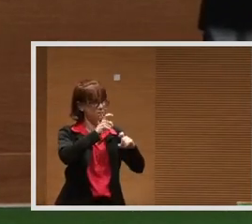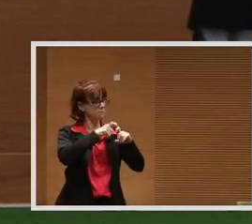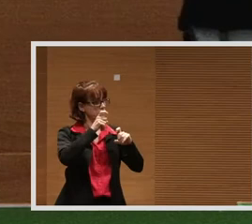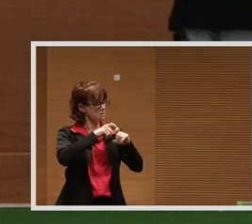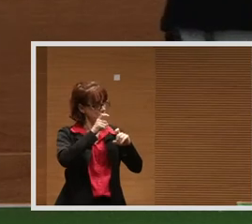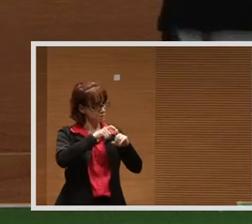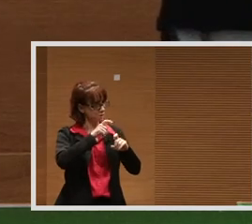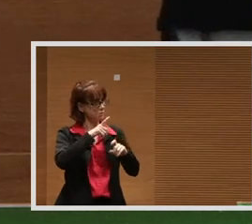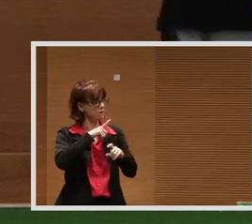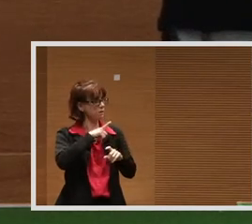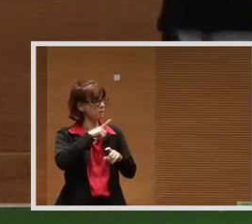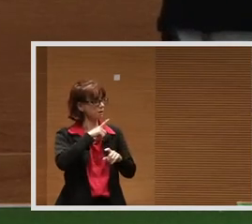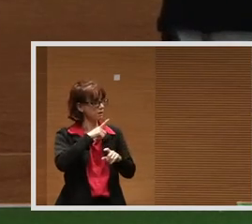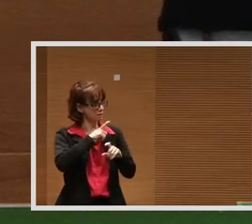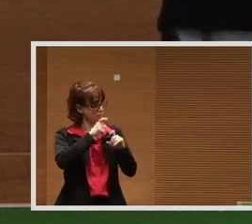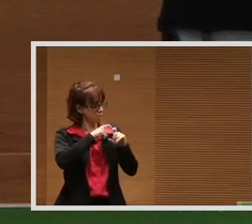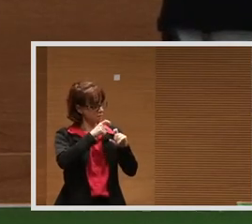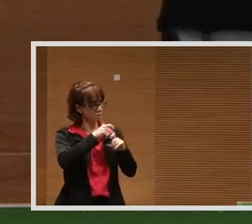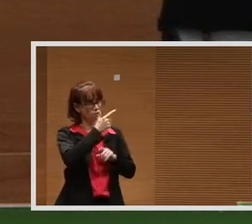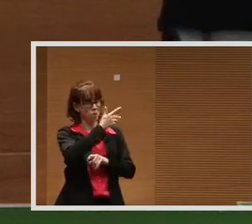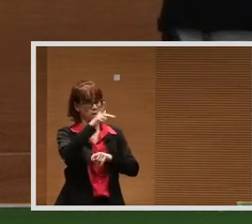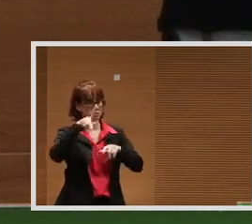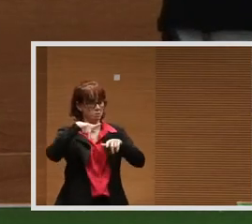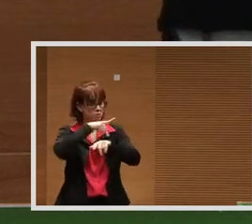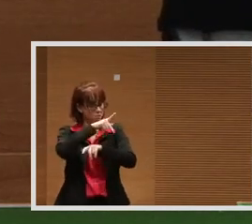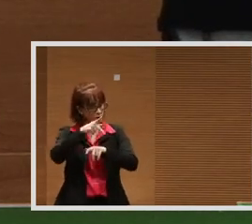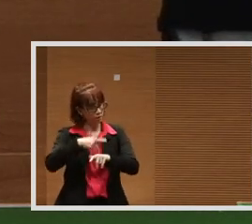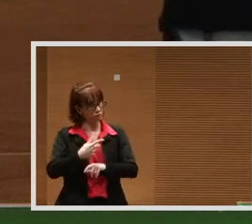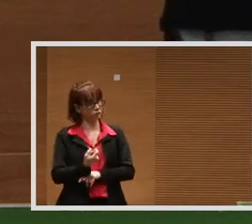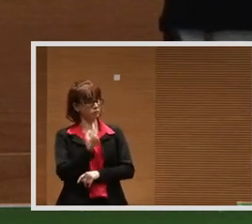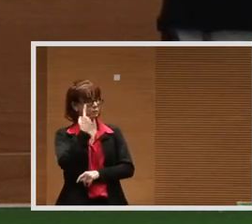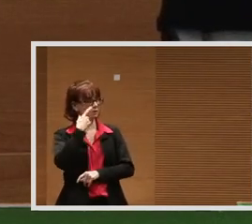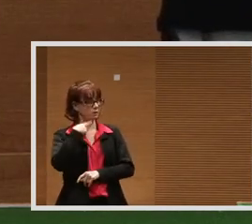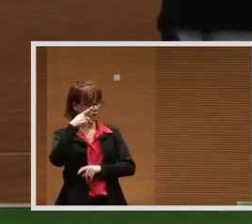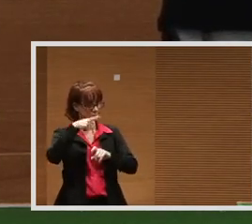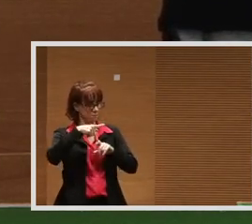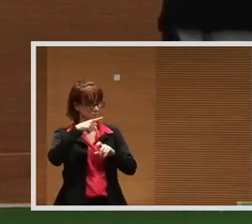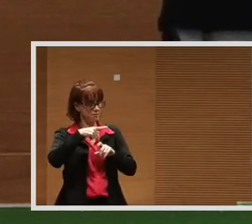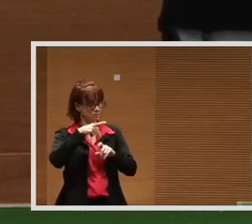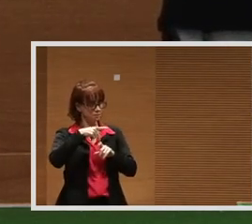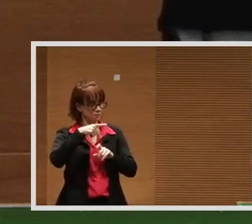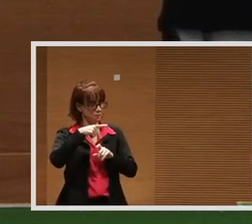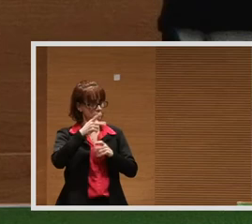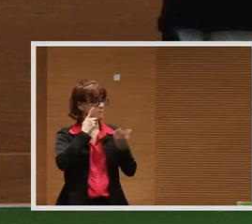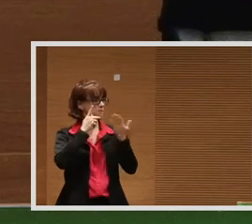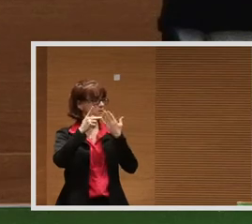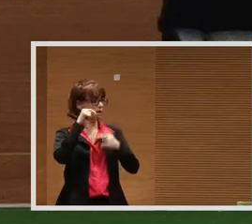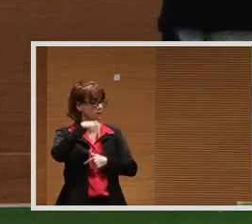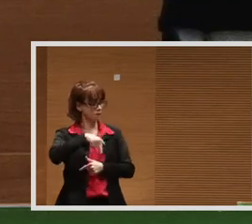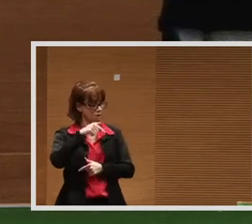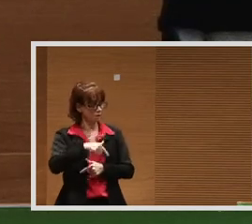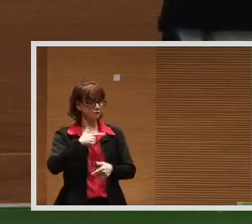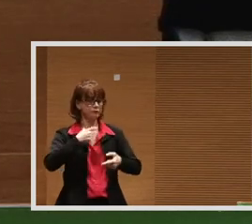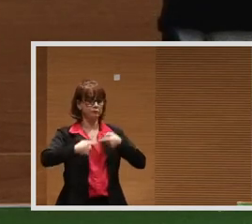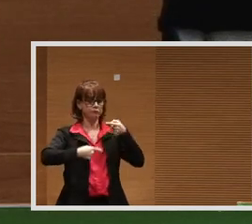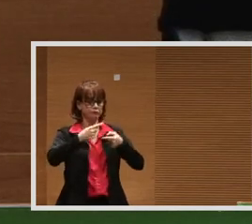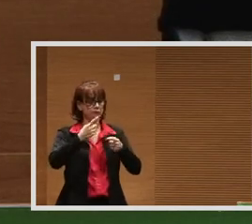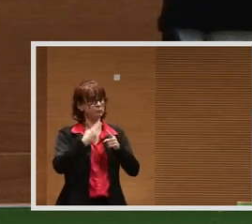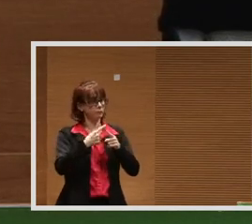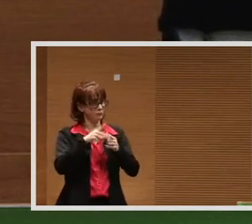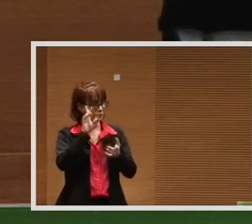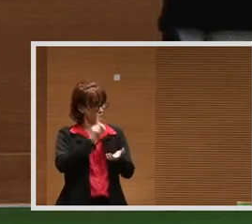países estranharam ter tantos psiquiatras aqui fazendo essa discussão. Né? Quer dizer, a gente está realmente